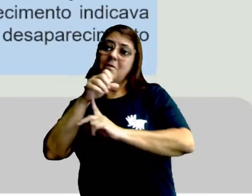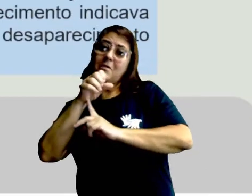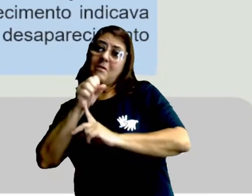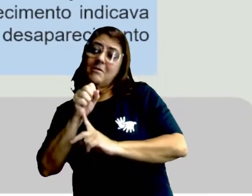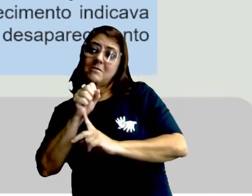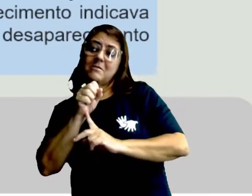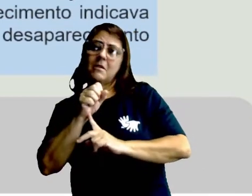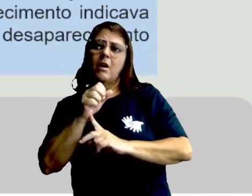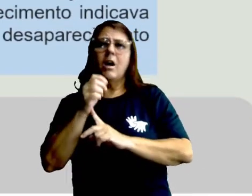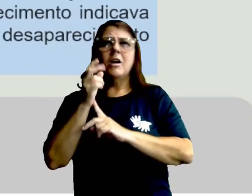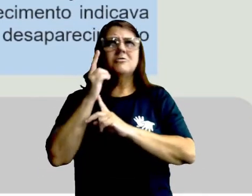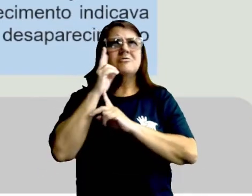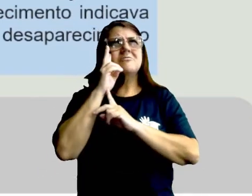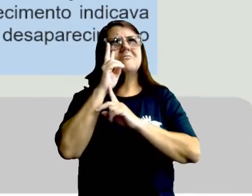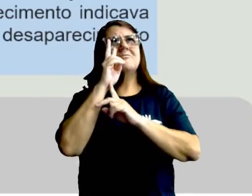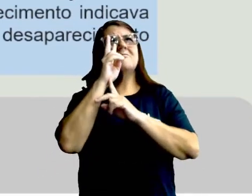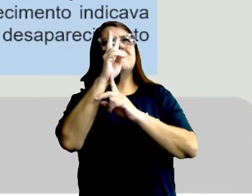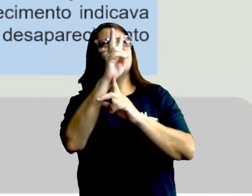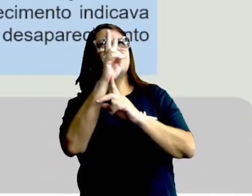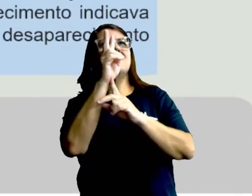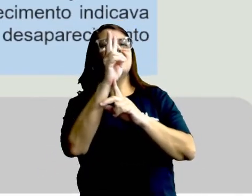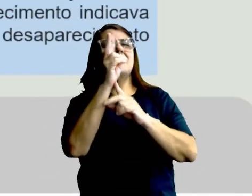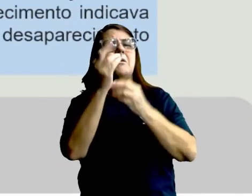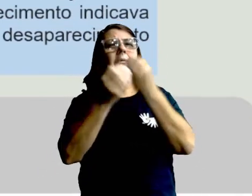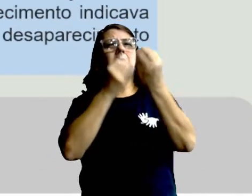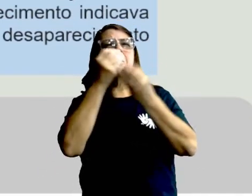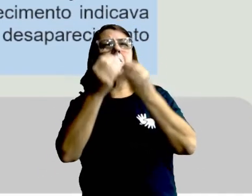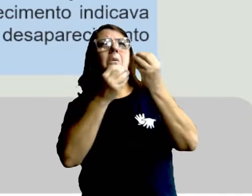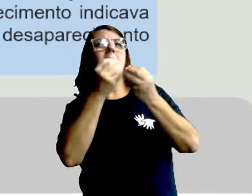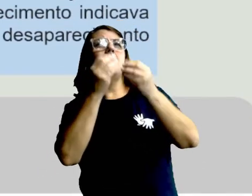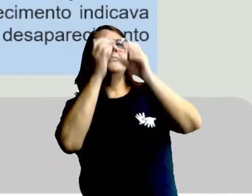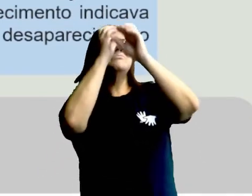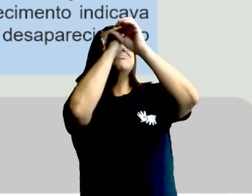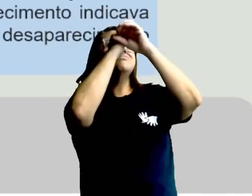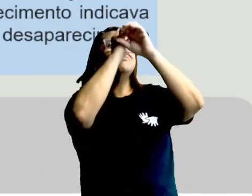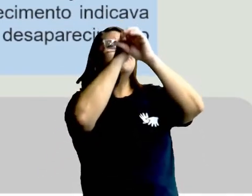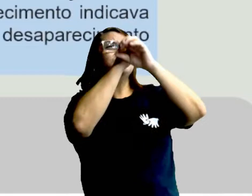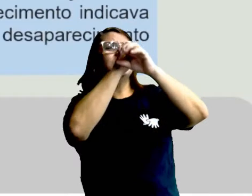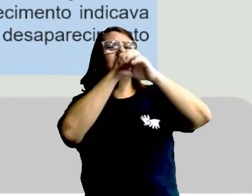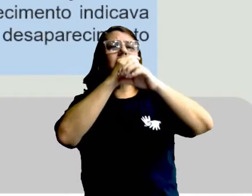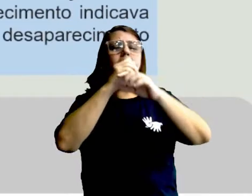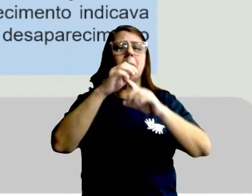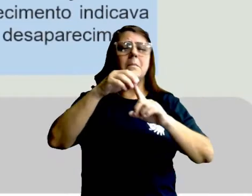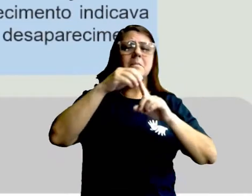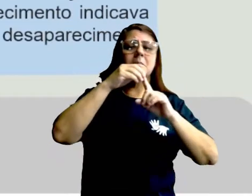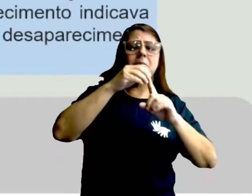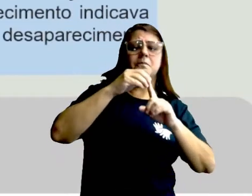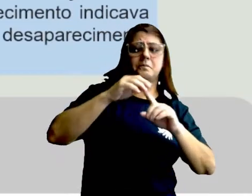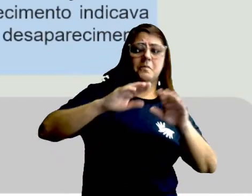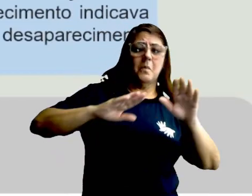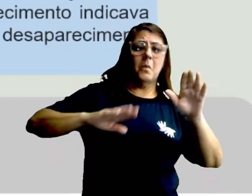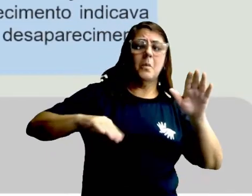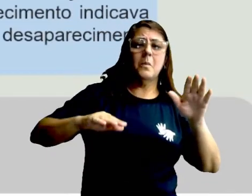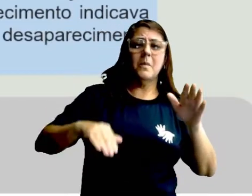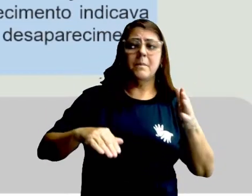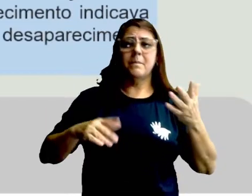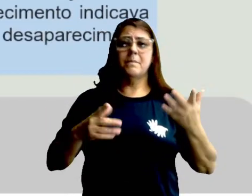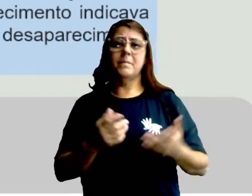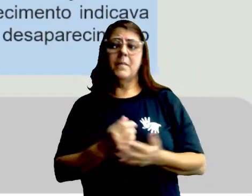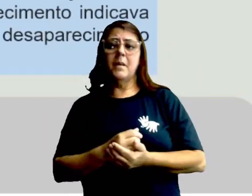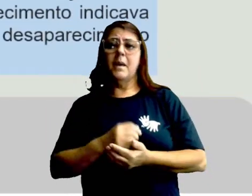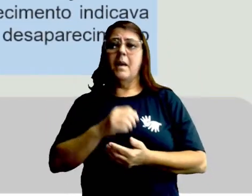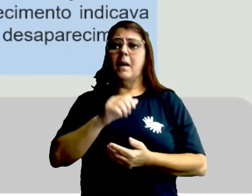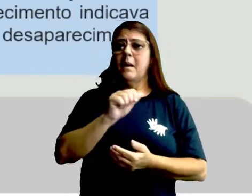usava-se as constelações para se locomover, principalmente no mar. As mais utilizadas foram a